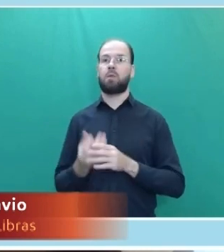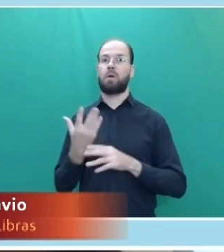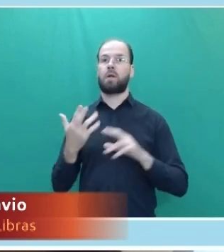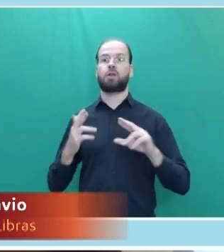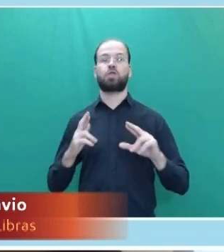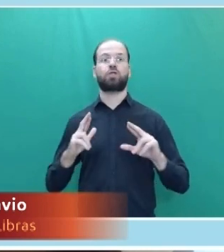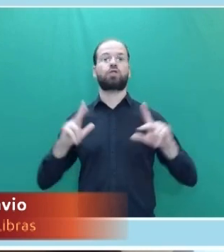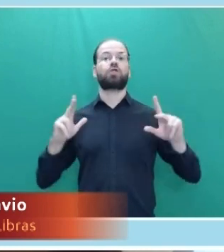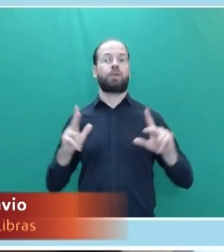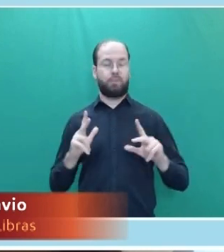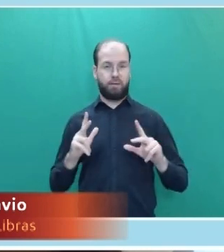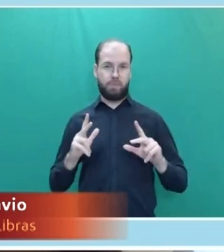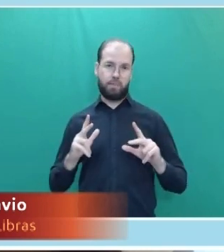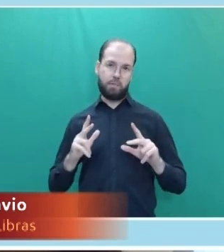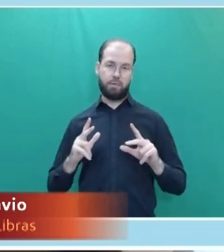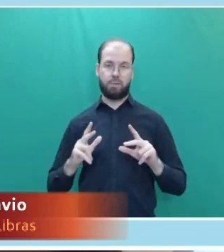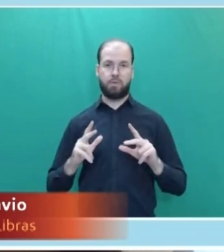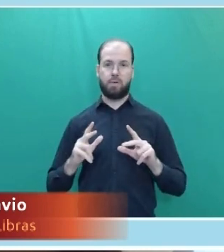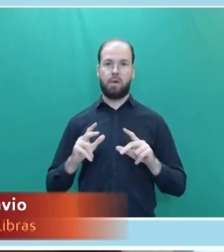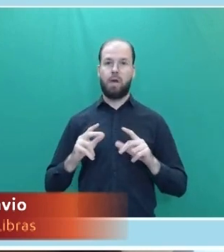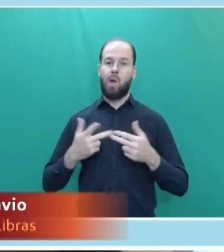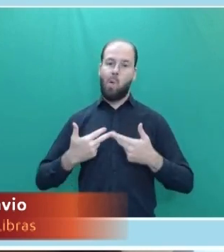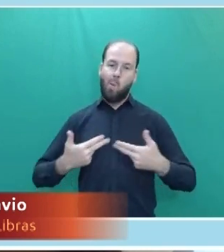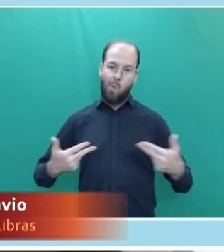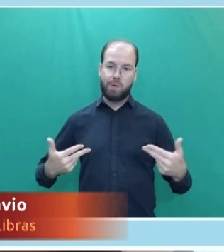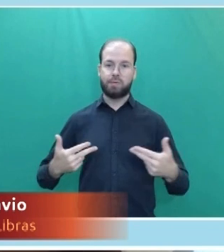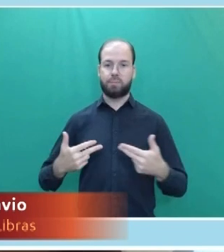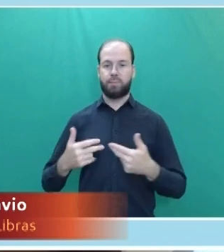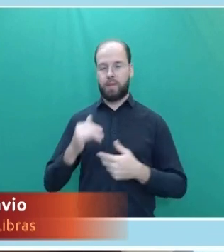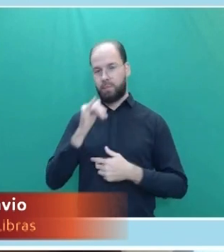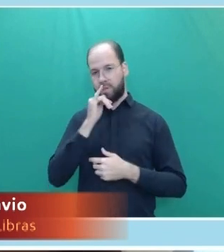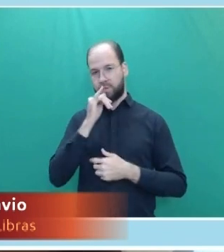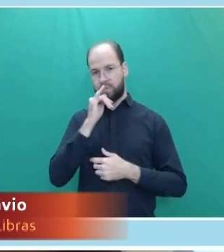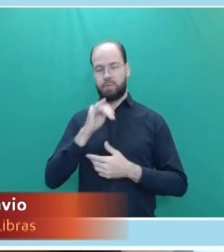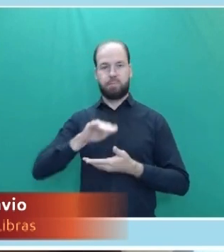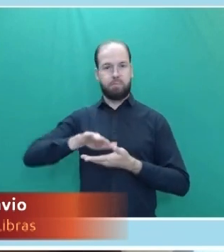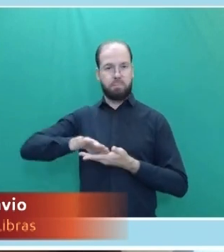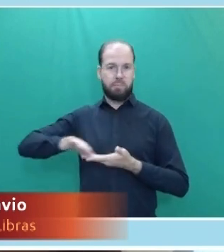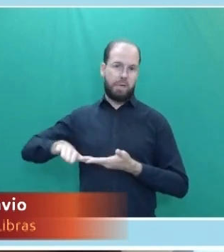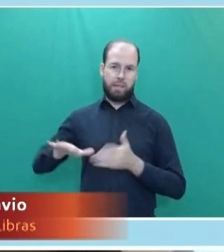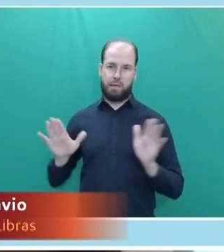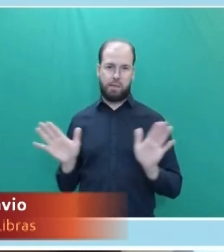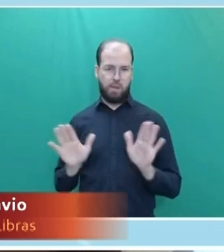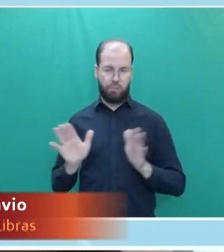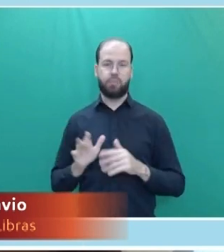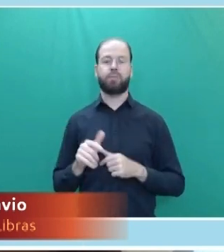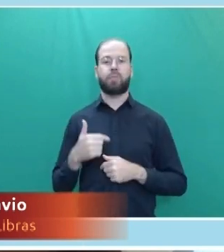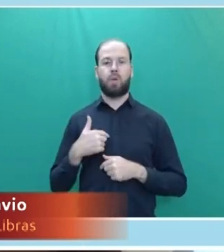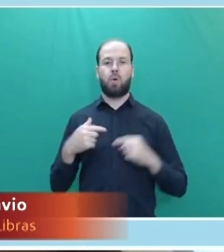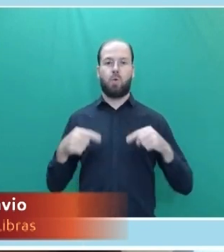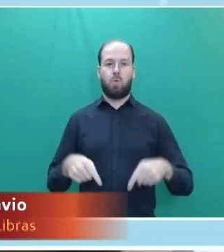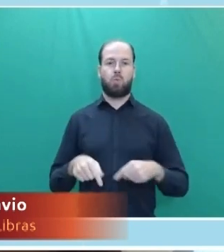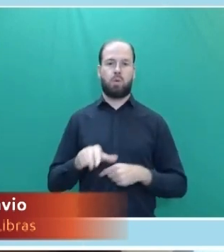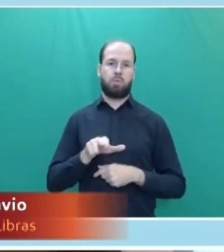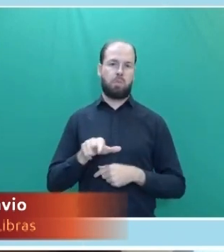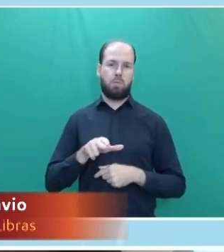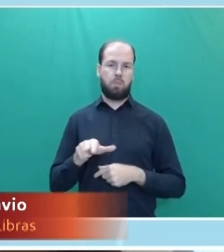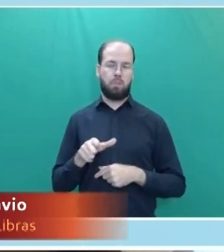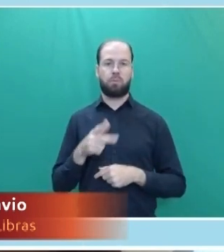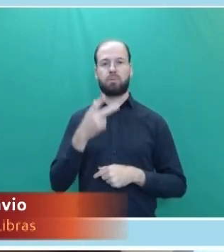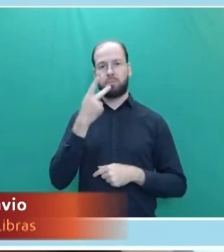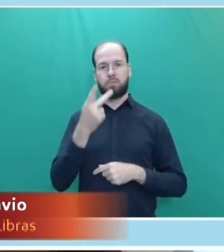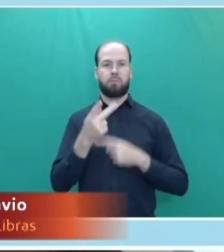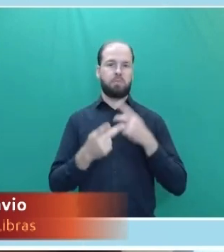diferença, né, nas tramas, papéis secundários. Então, acho que... E aí não estou aqui falando